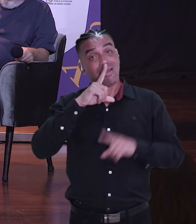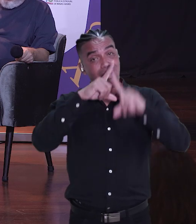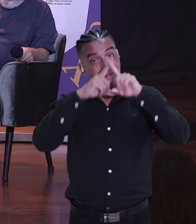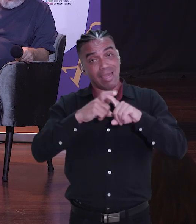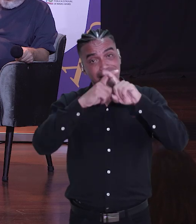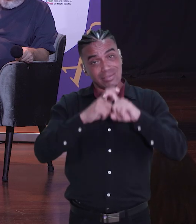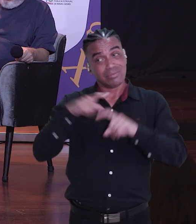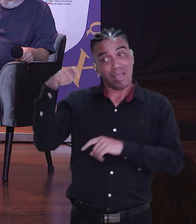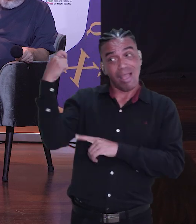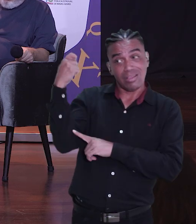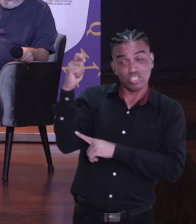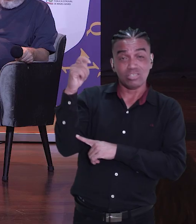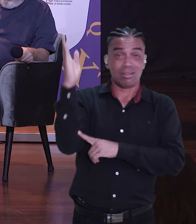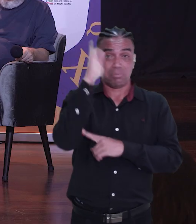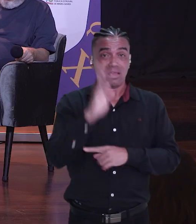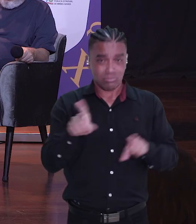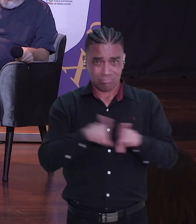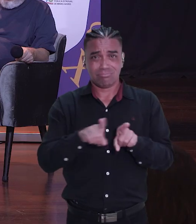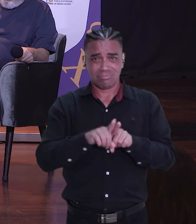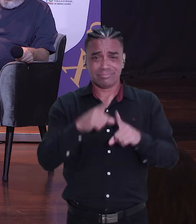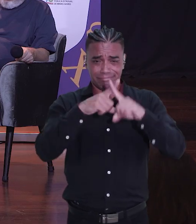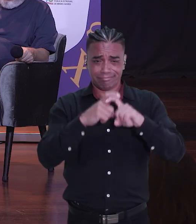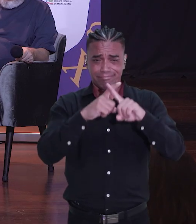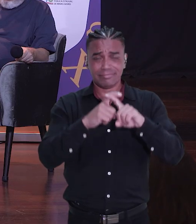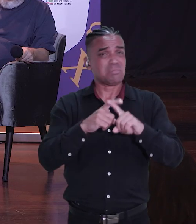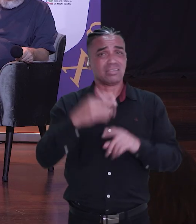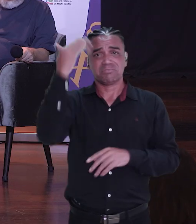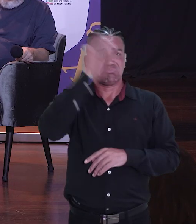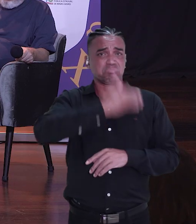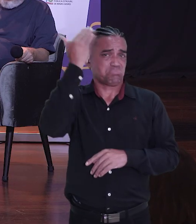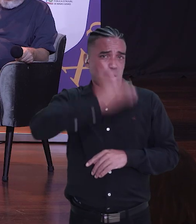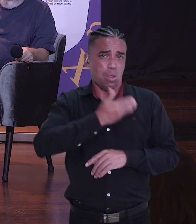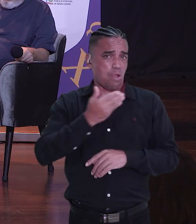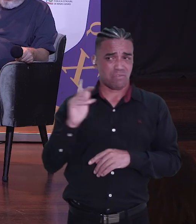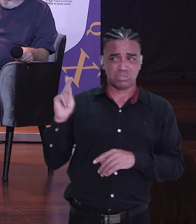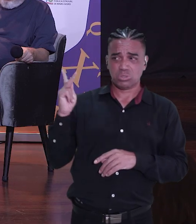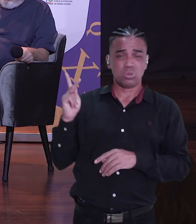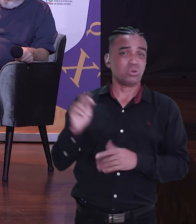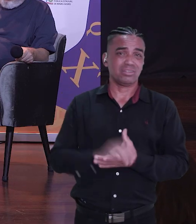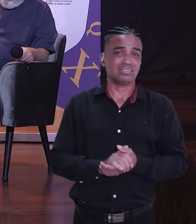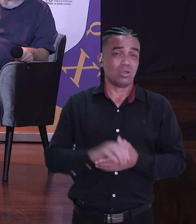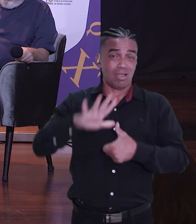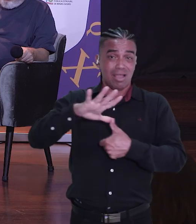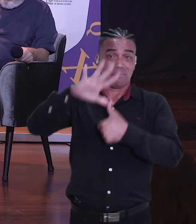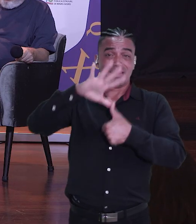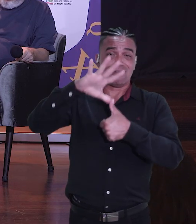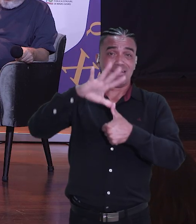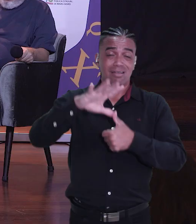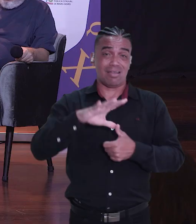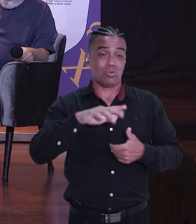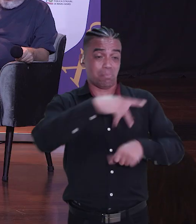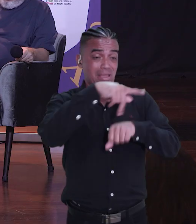só lá na Argentina, como aqui no Brasil também. Mas não há nada que prove isso, sabe? Não há nada que... Se os americanos e os